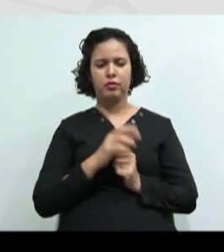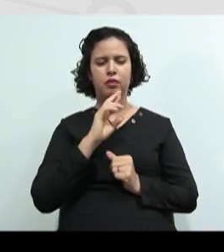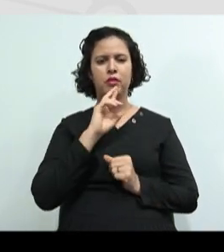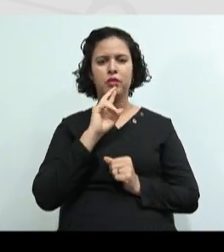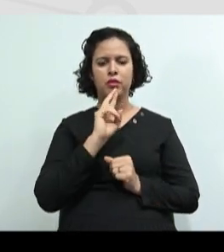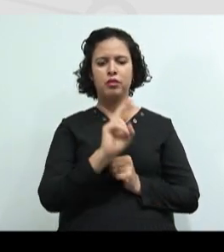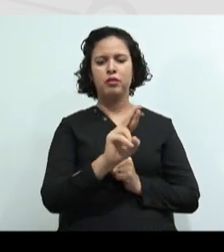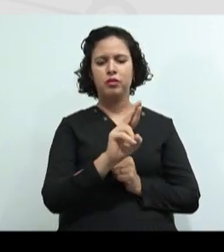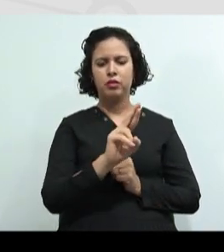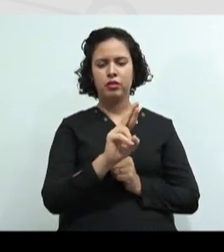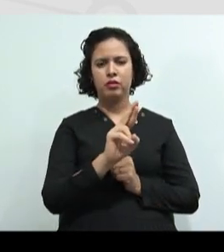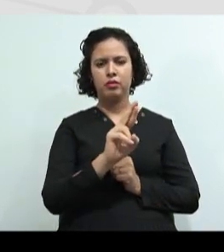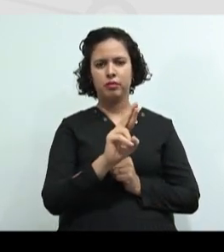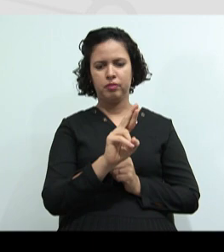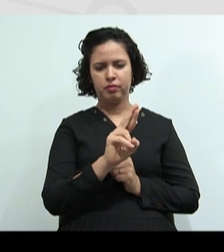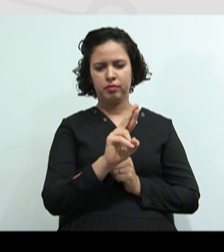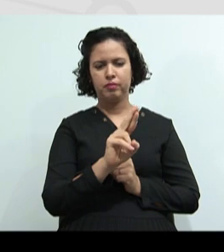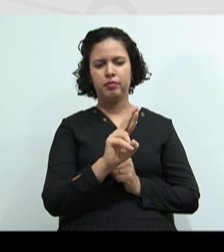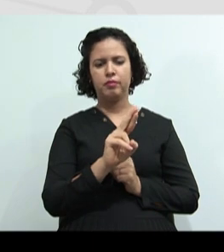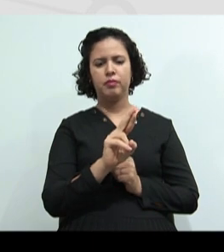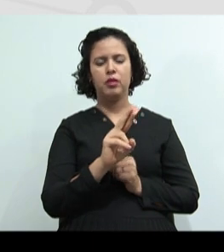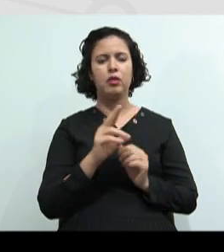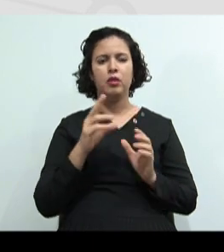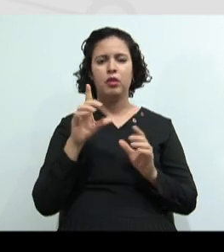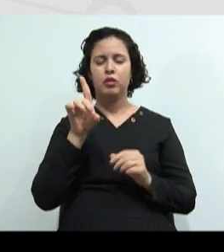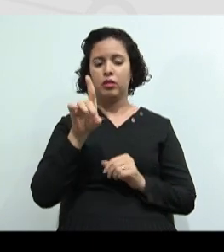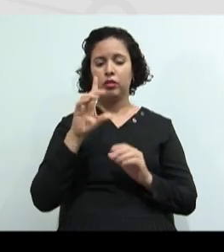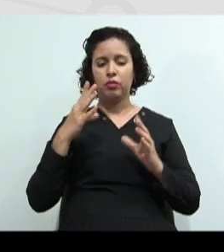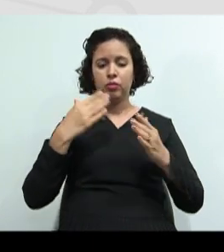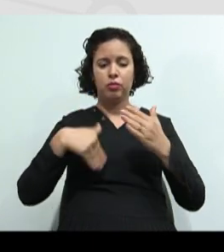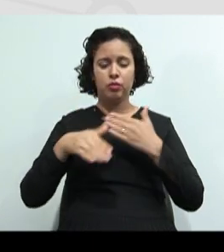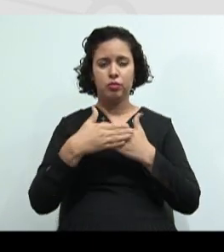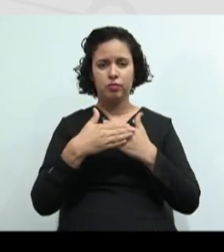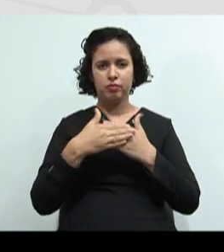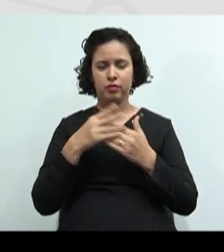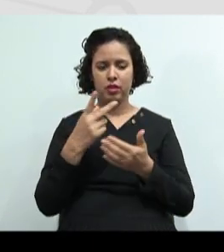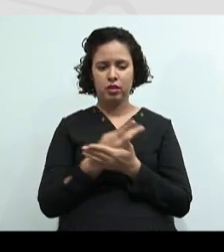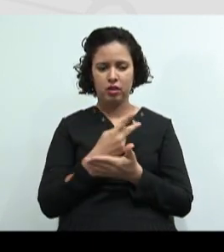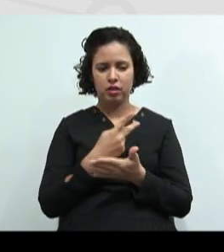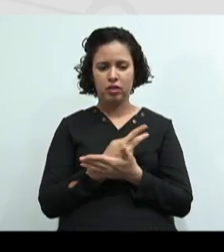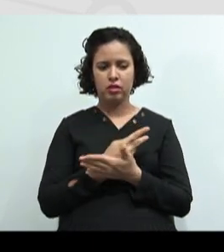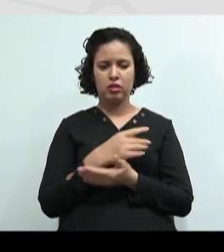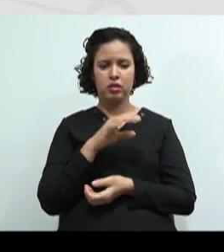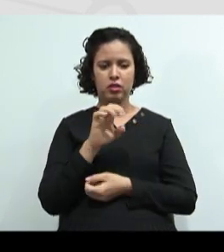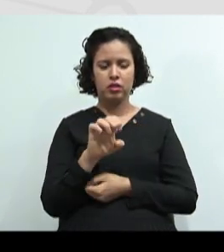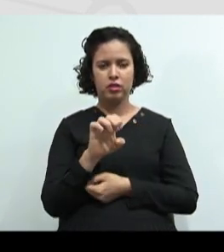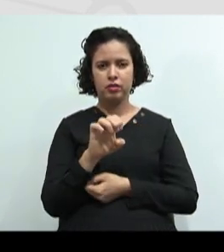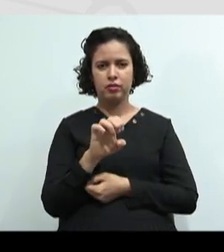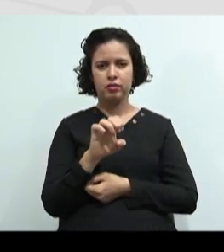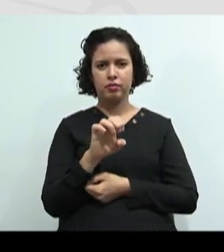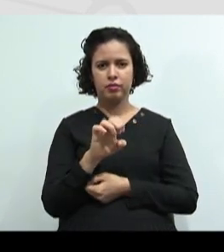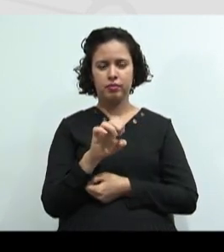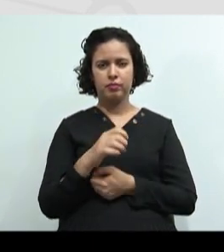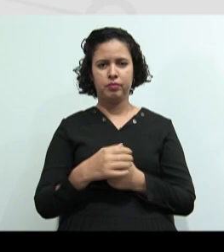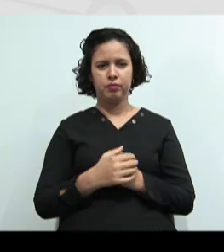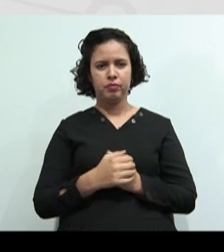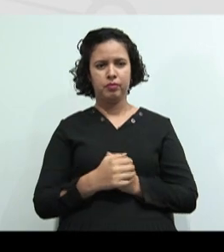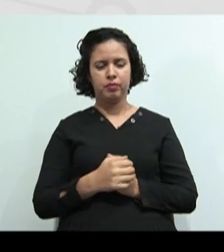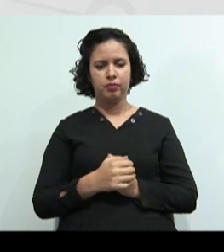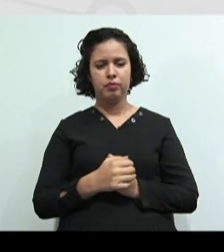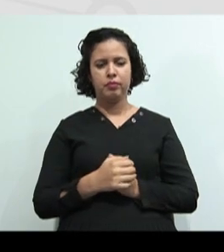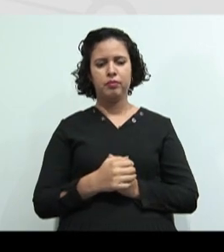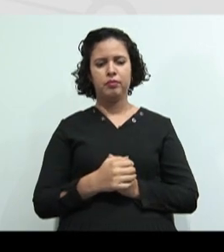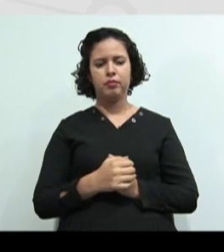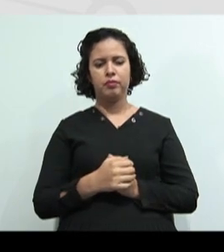resultados dos objetivos. Letra D, todas estão incorretas. Letra E, nenhuma das alternativas. E aí, professor, como é que temos